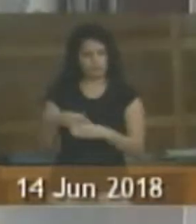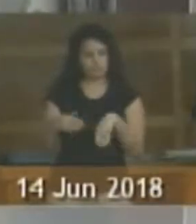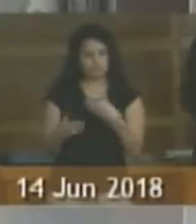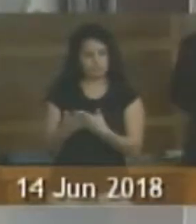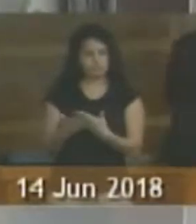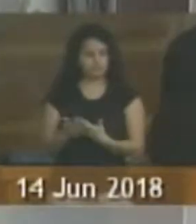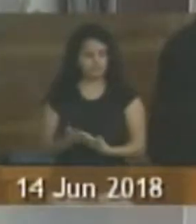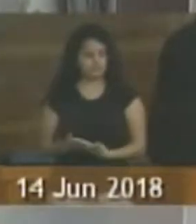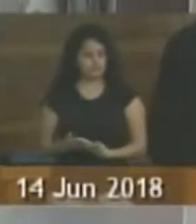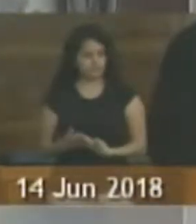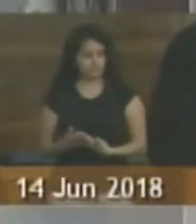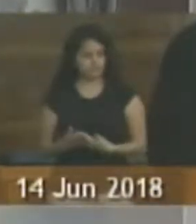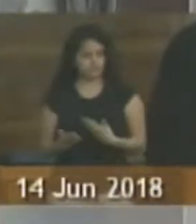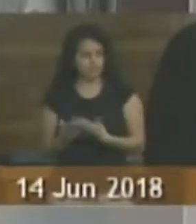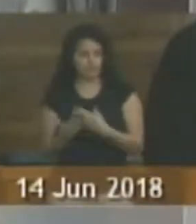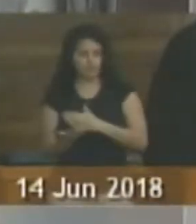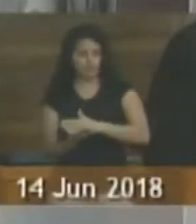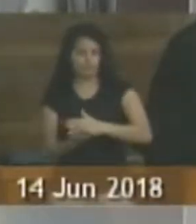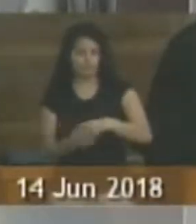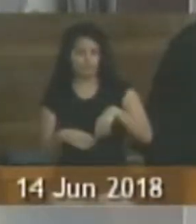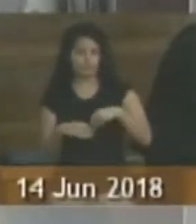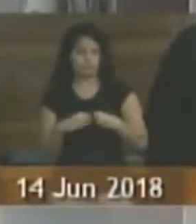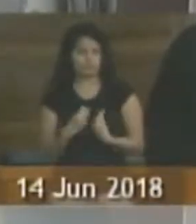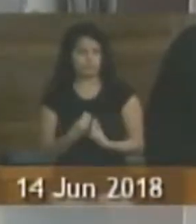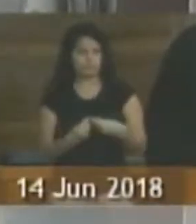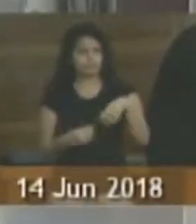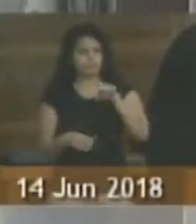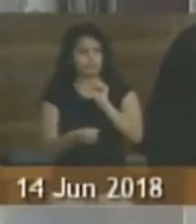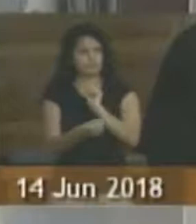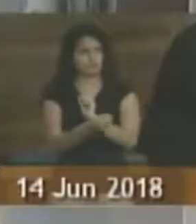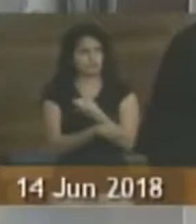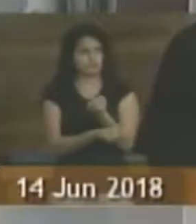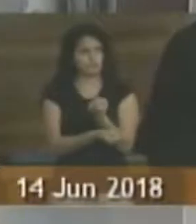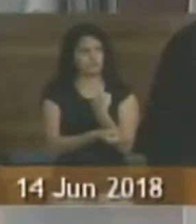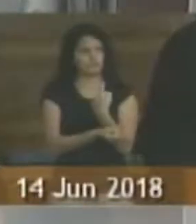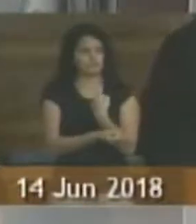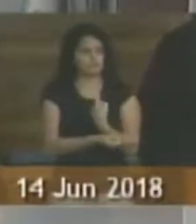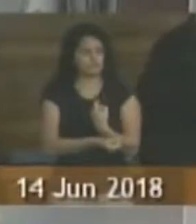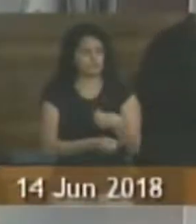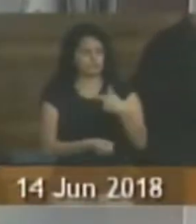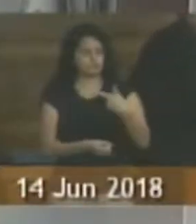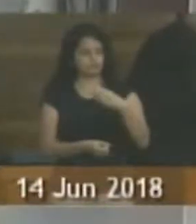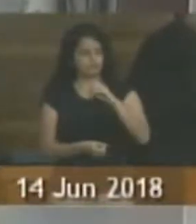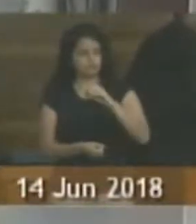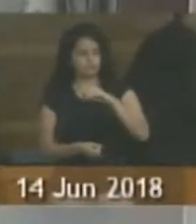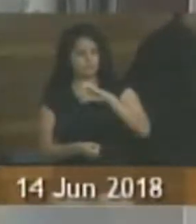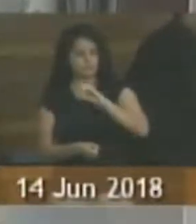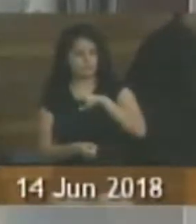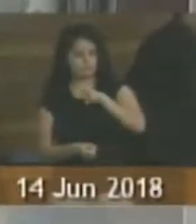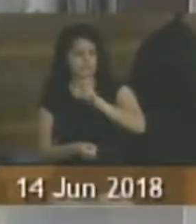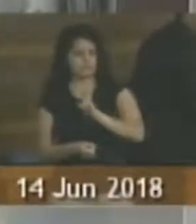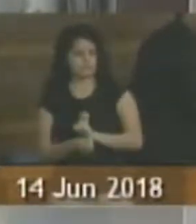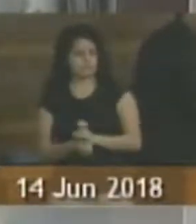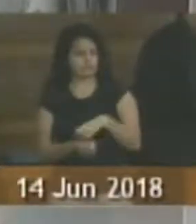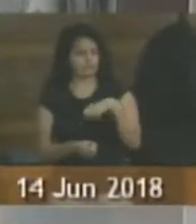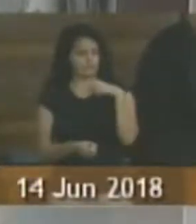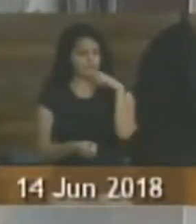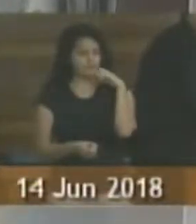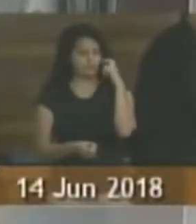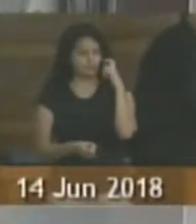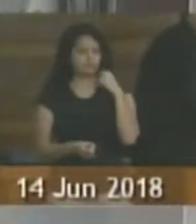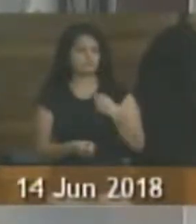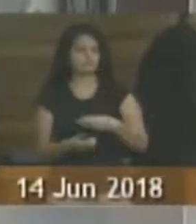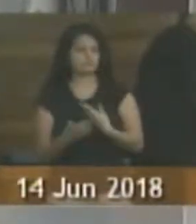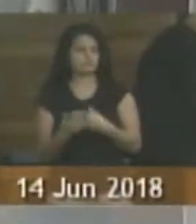como quilombola em 2005. E é vergonhoso, nossos cidadãos, que a escola tem uma lista de espera